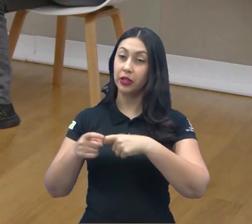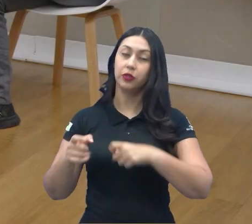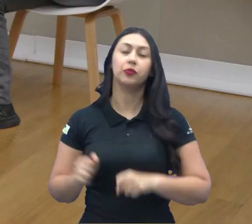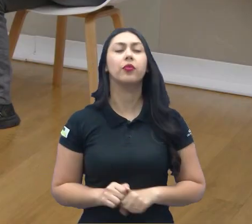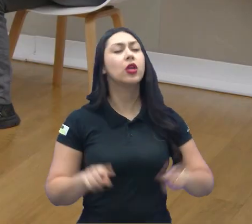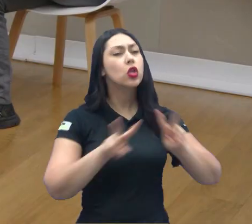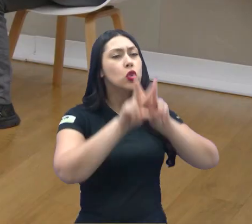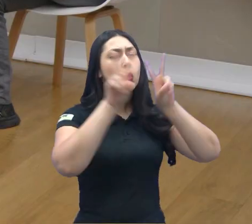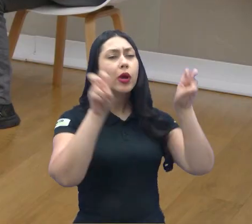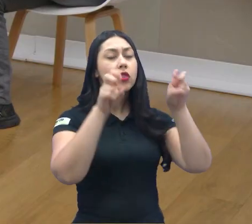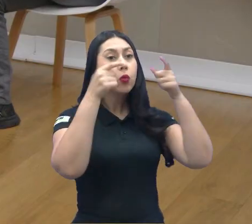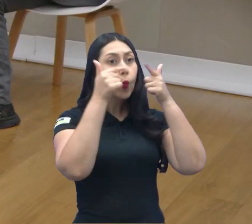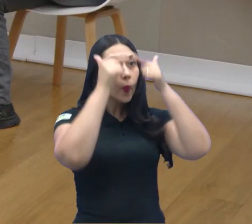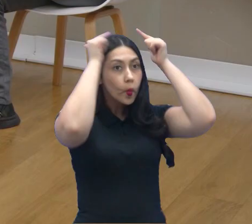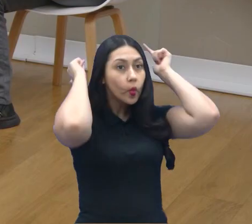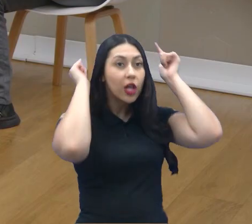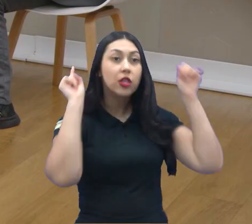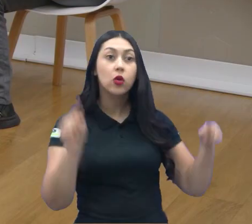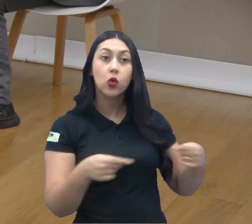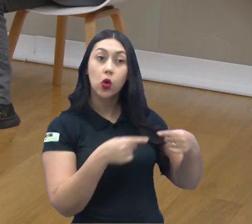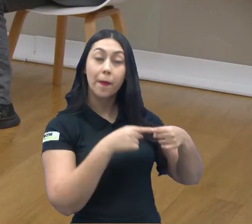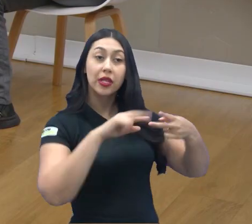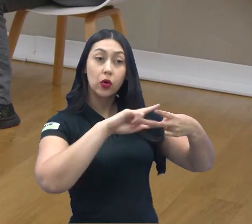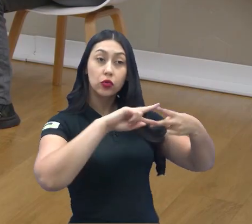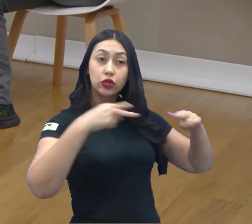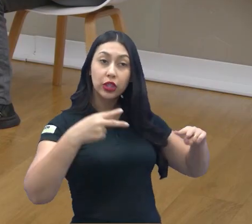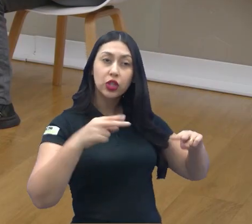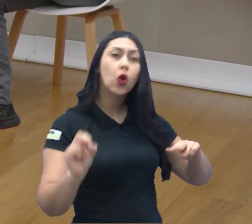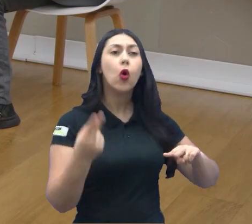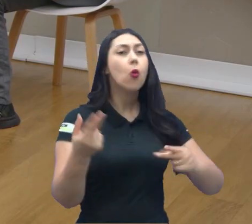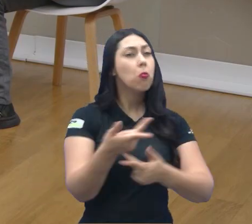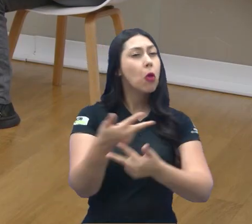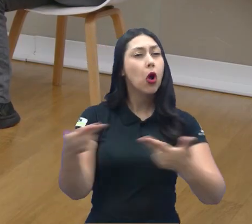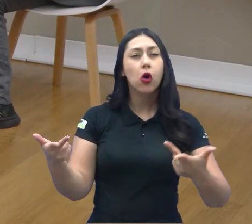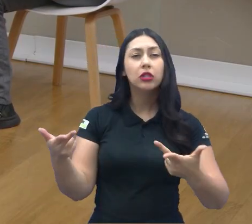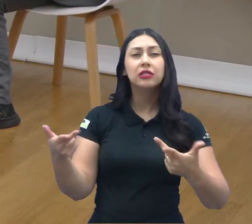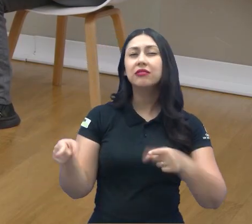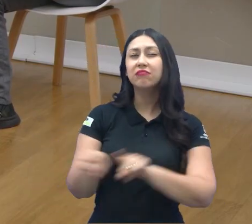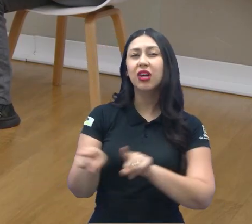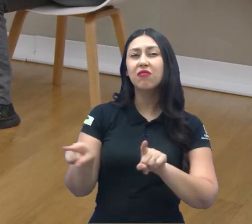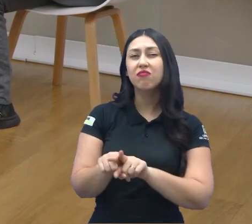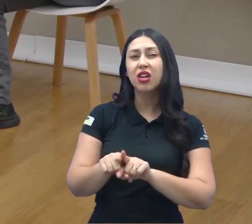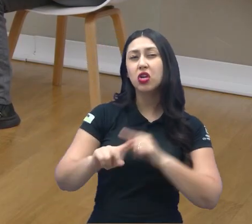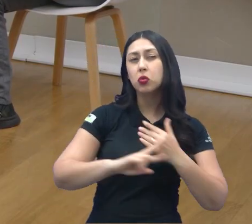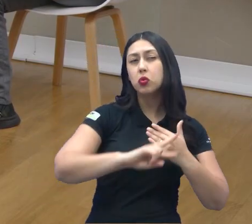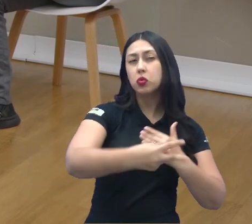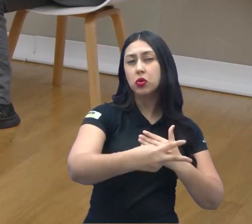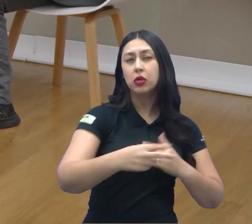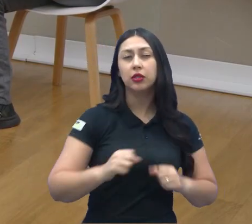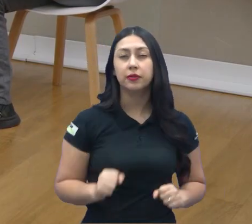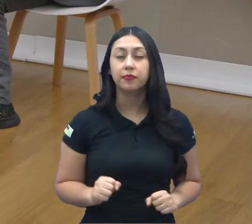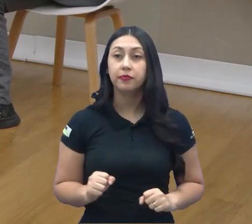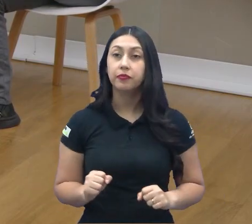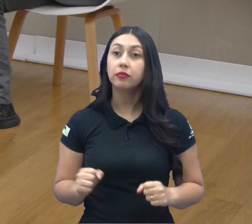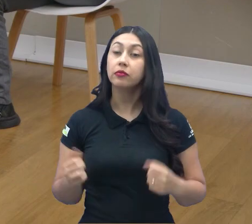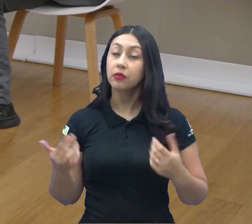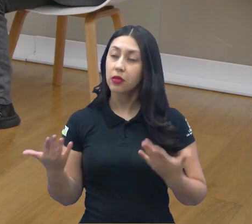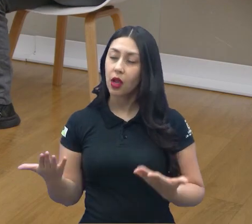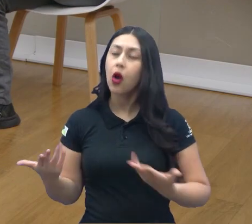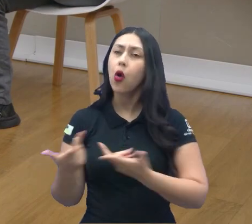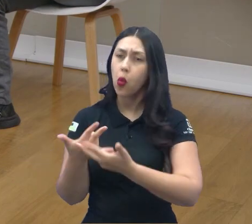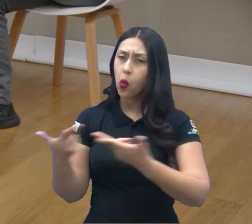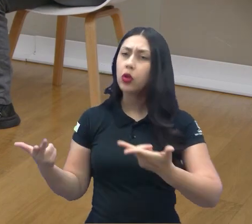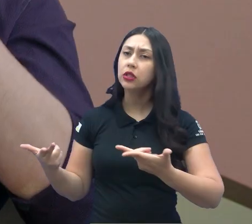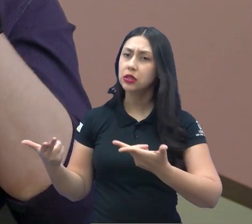relação com a genética ou alguns fatores externos também podem provocar essa calvície? Perfeito. Os fatores externos podem colaborar, tá?